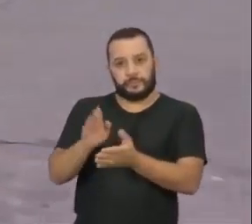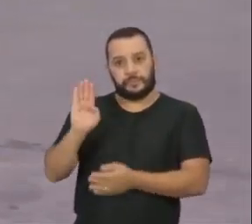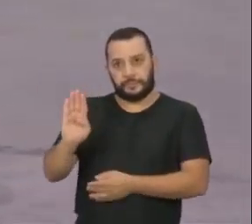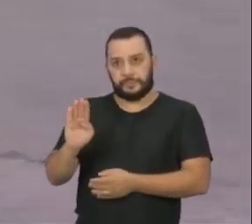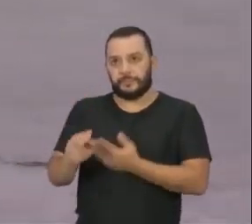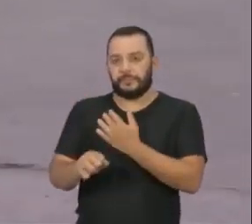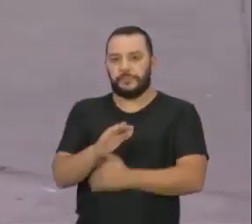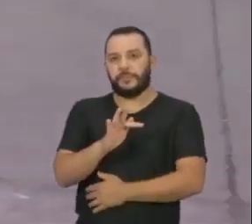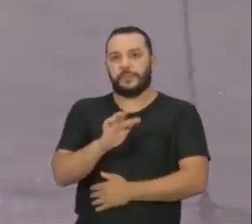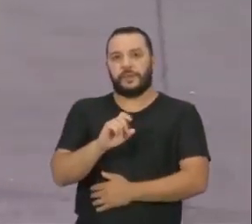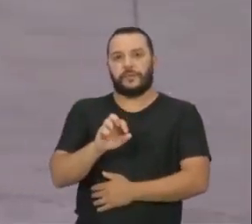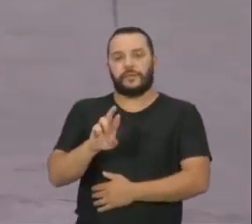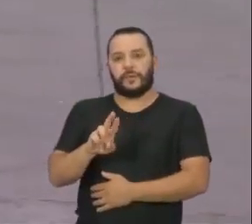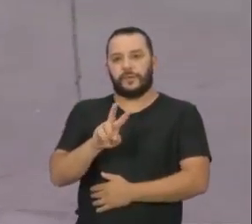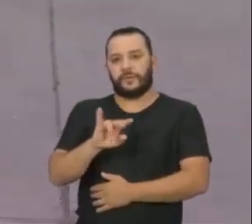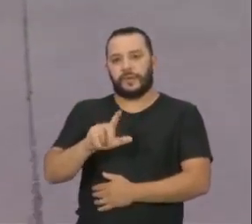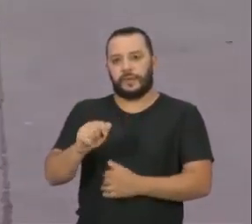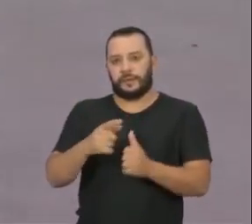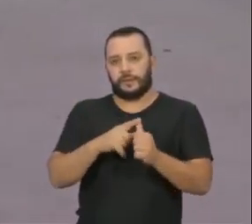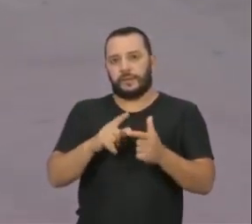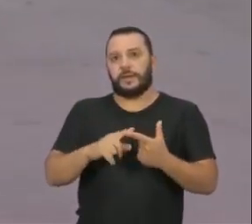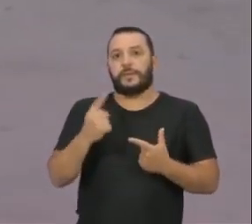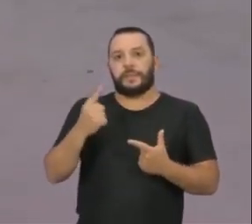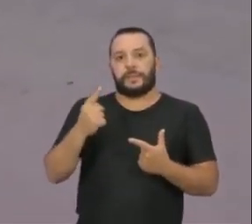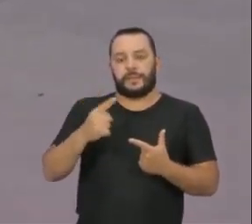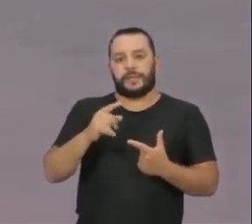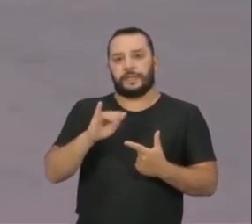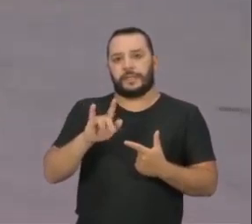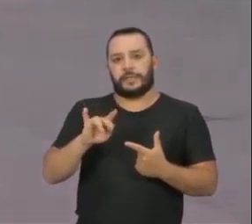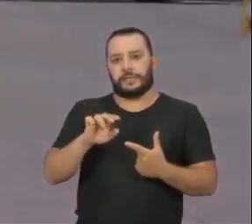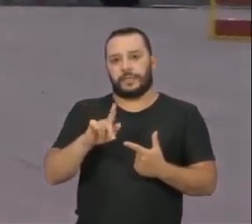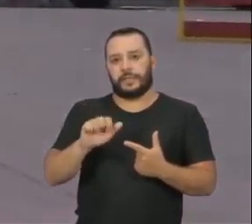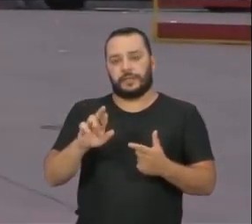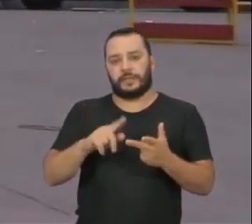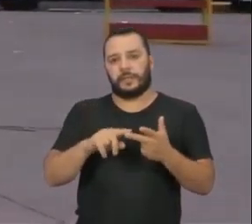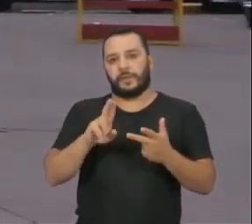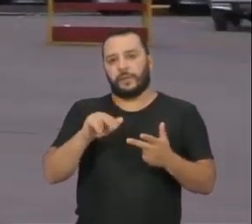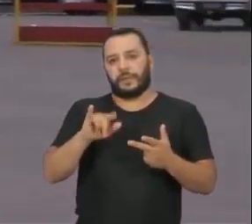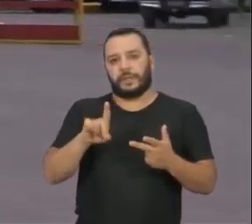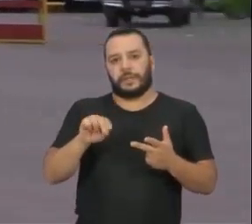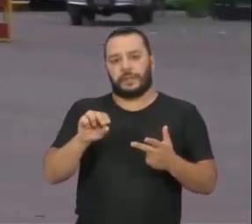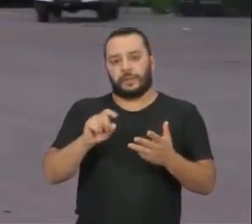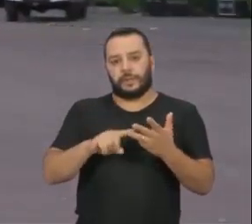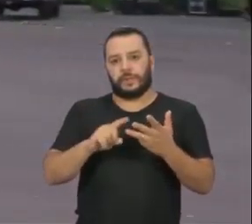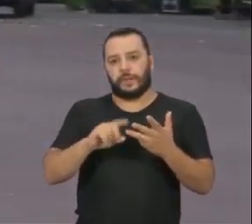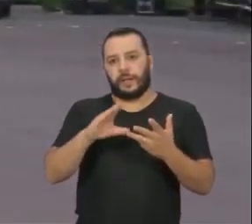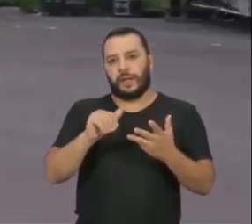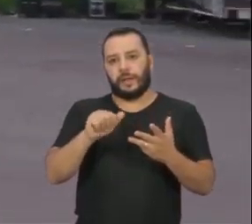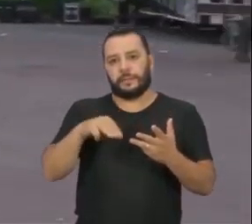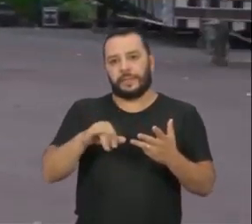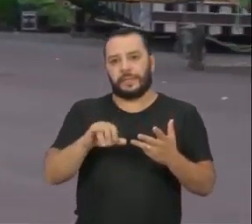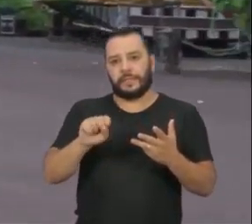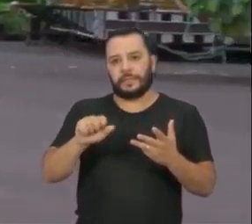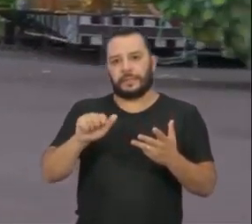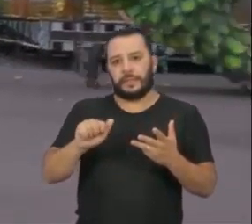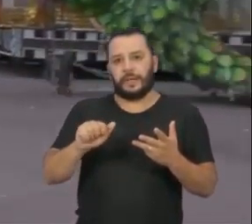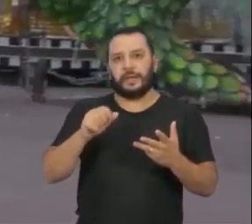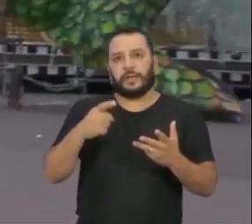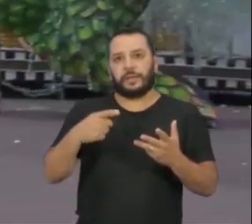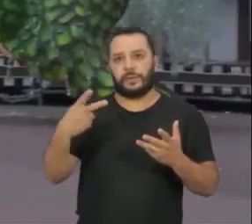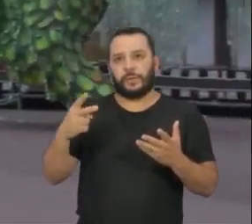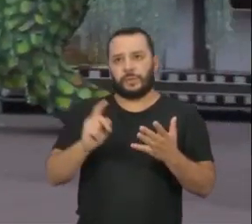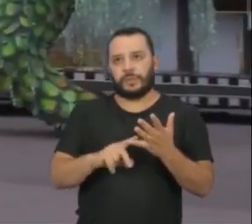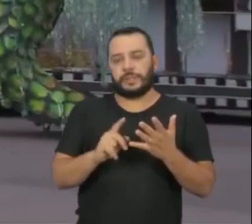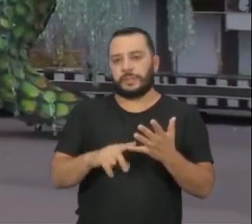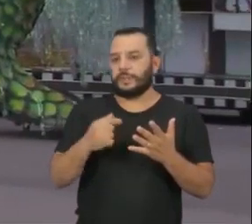Flor de Vila da Lila. Depois tem a primeira de Cidade Líder, Unidos de Santa Bárbara. Camisa 12, desfile às 11h20 da noite.